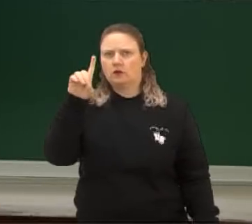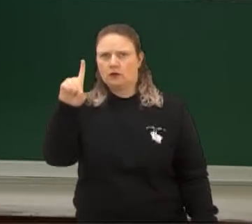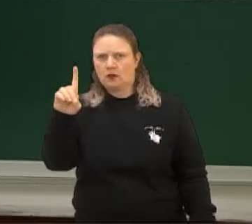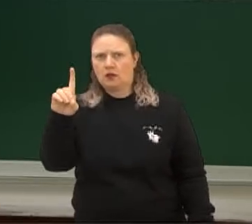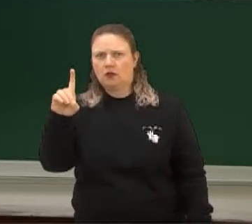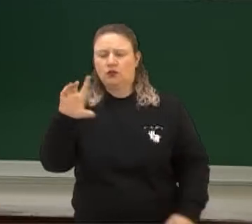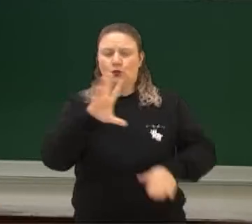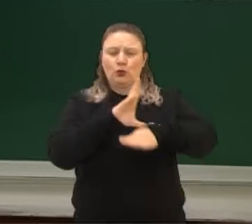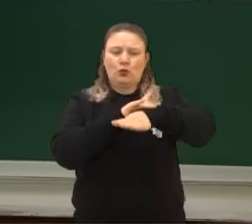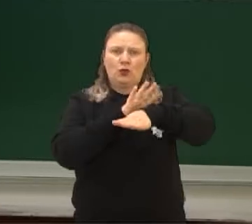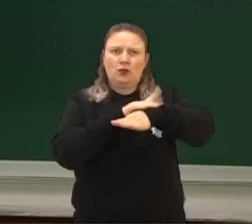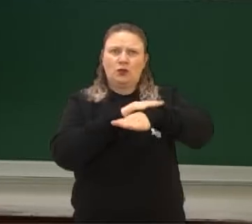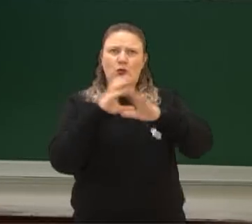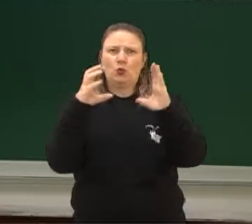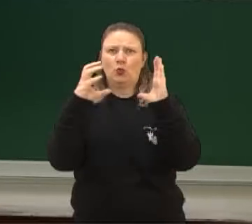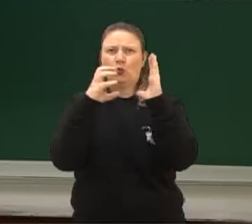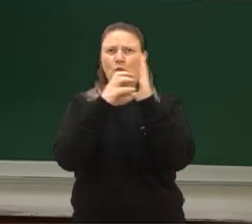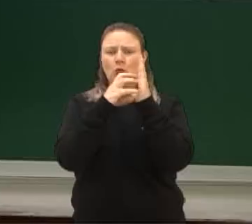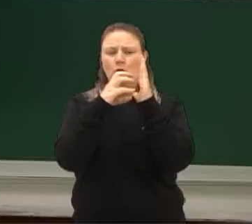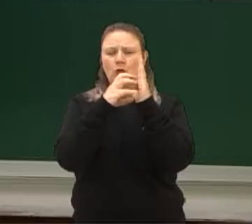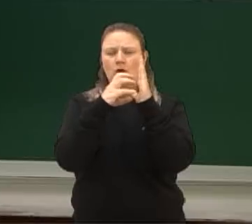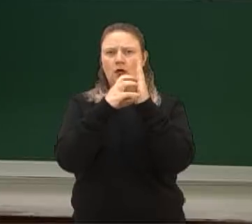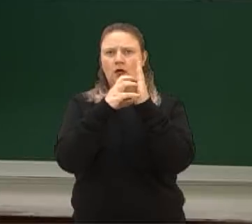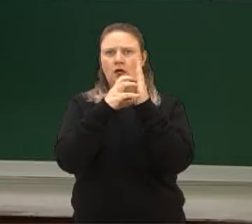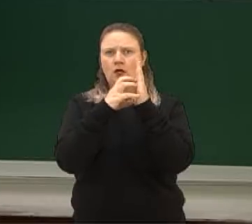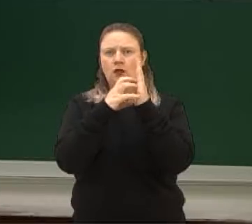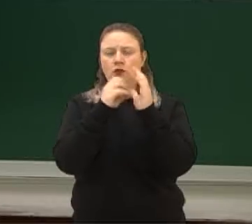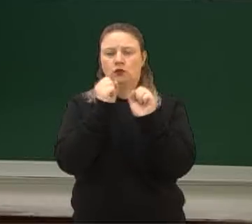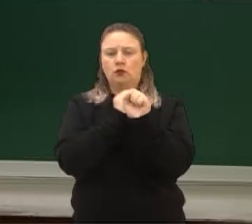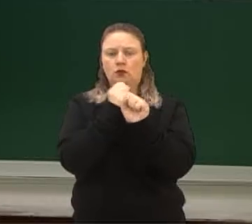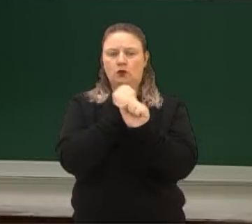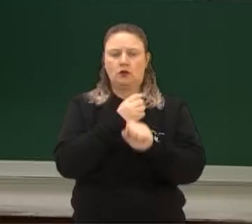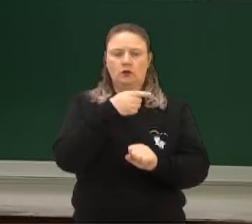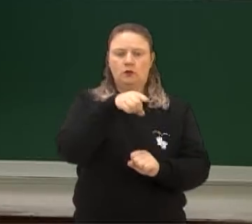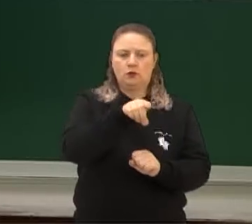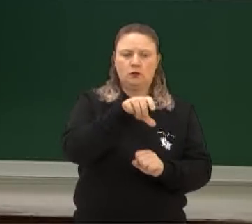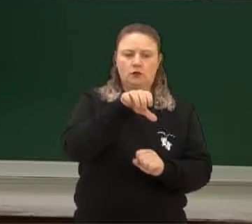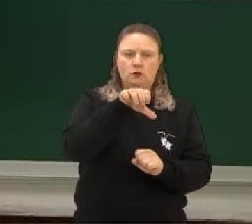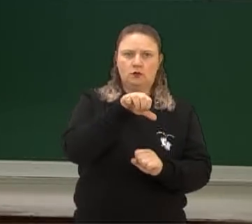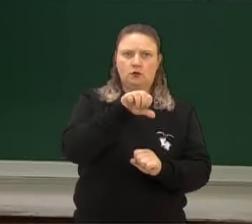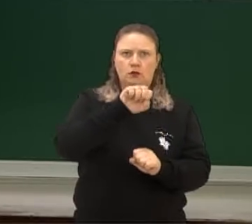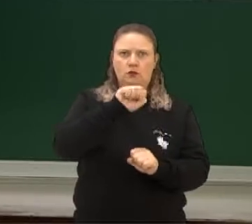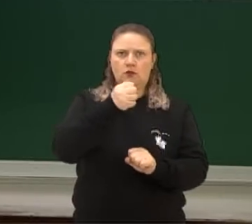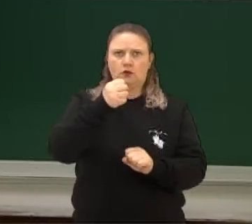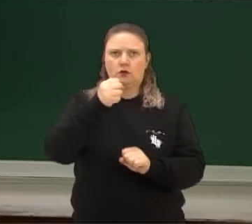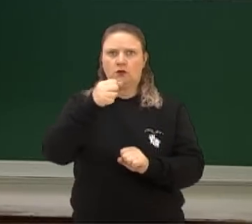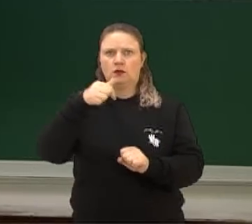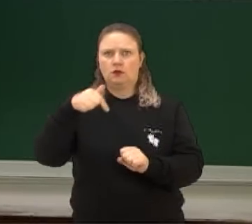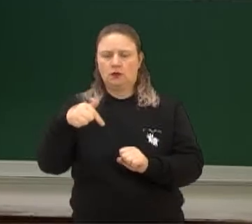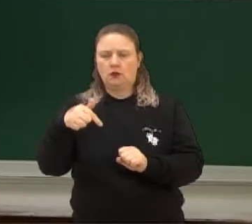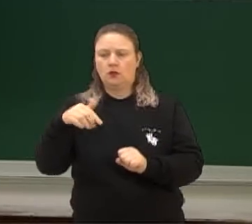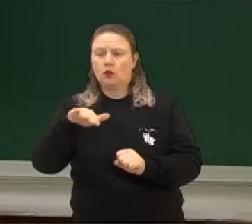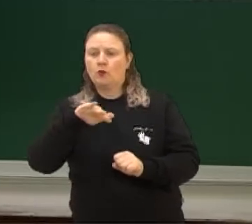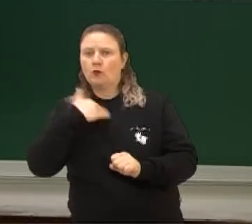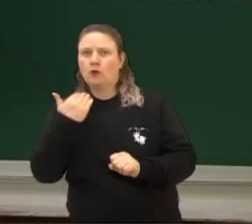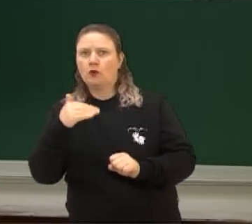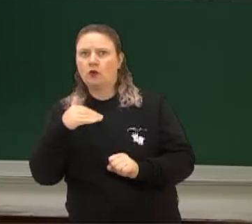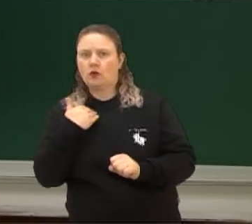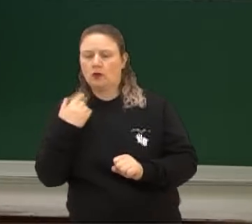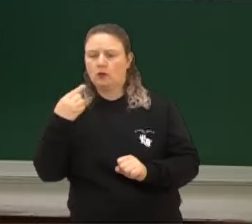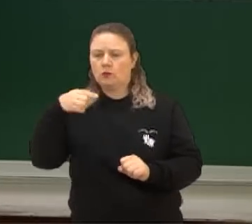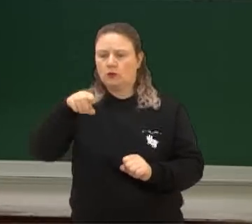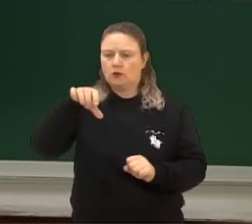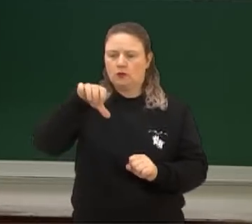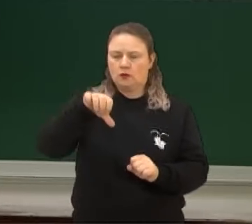de 1987 e que ele morreu em 1991. E quando ele morreu, ele tinha a idade de